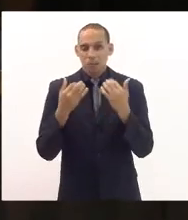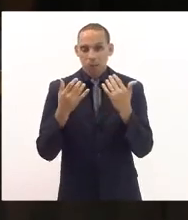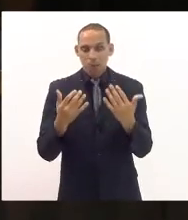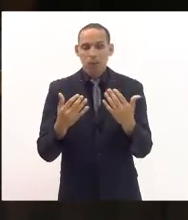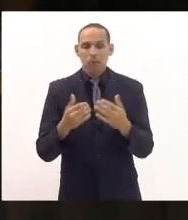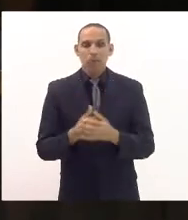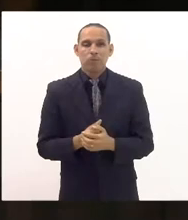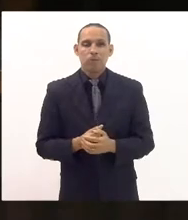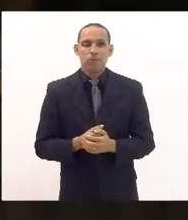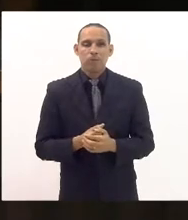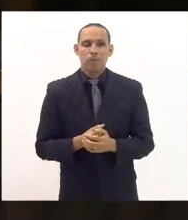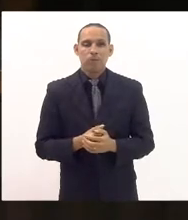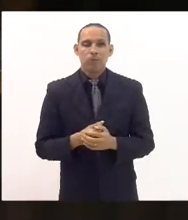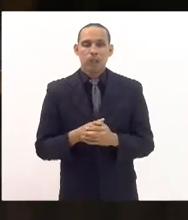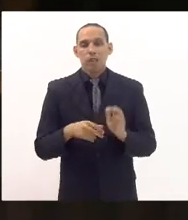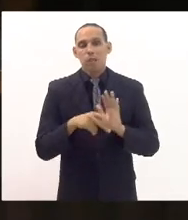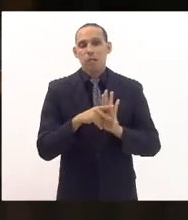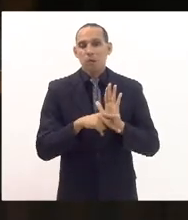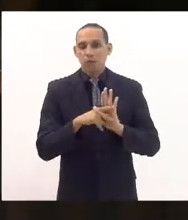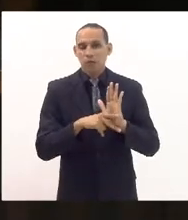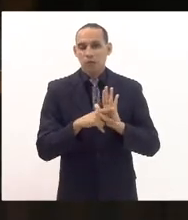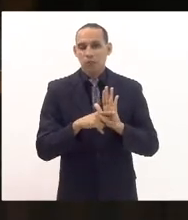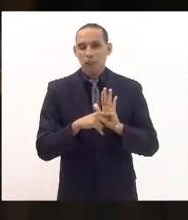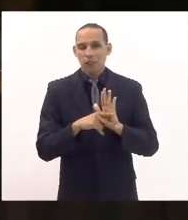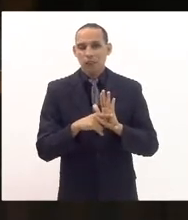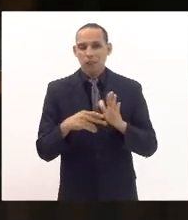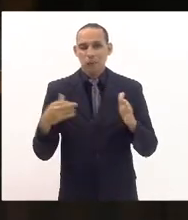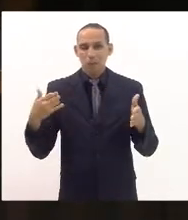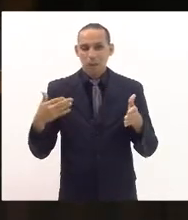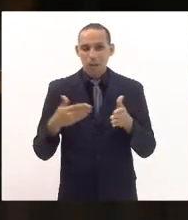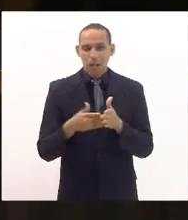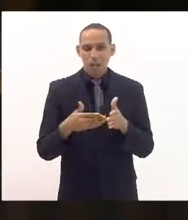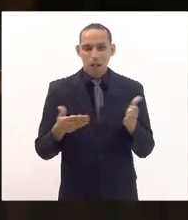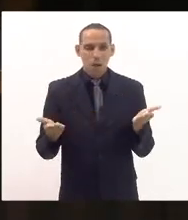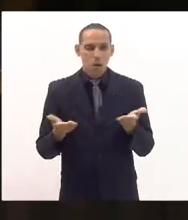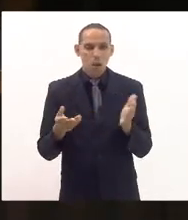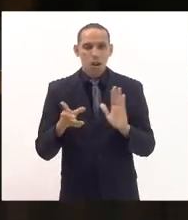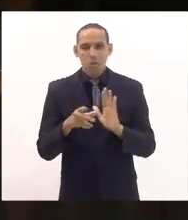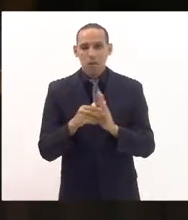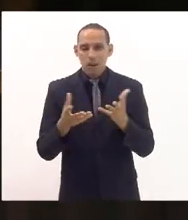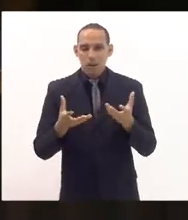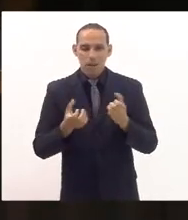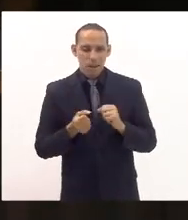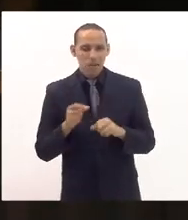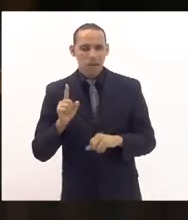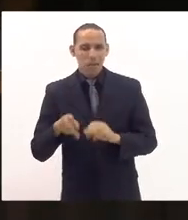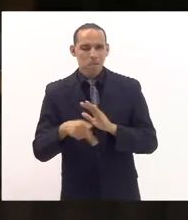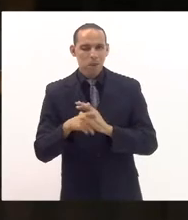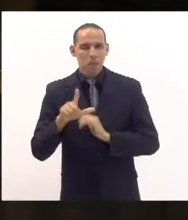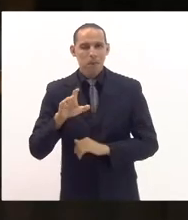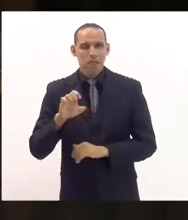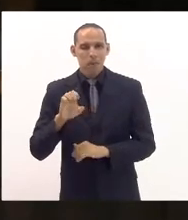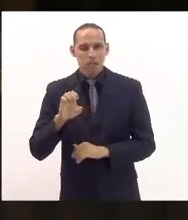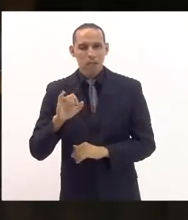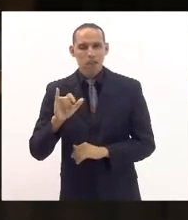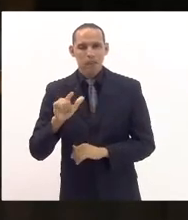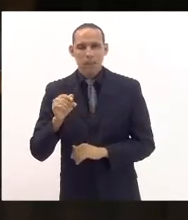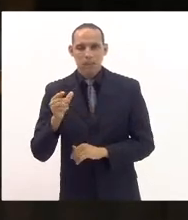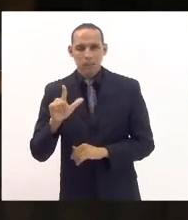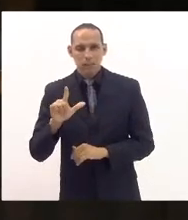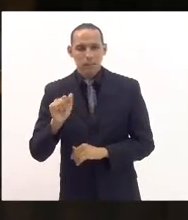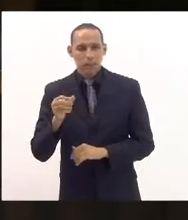em relação a um projeto que vai que ficou até hoje 5 horas para receber emendas aquele da do leilão é